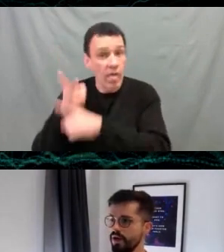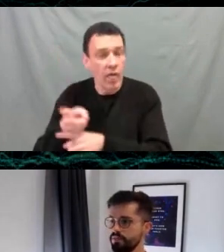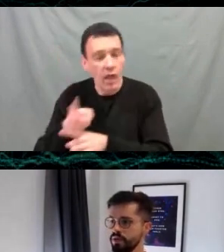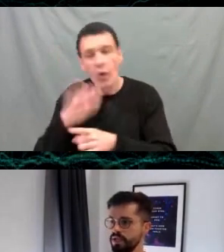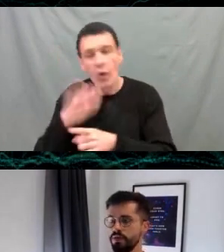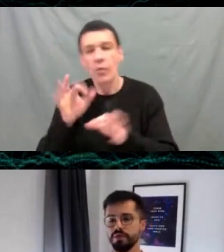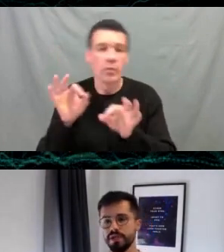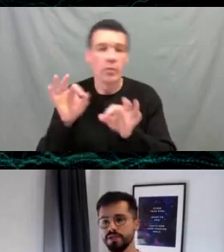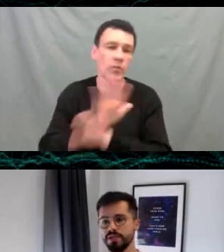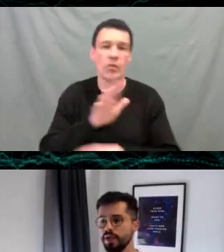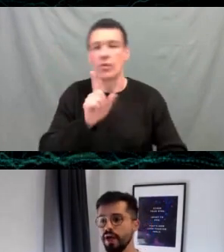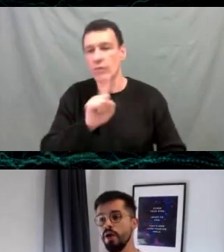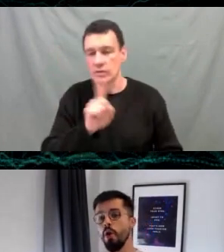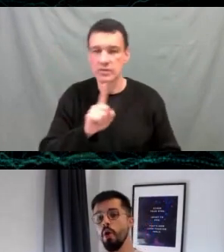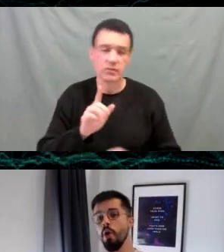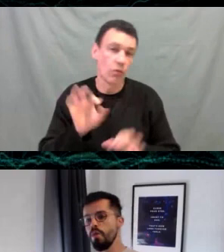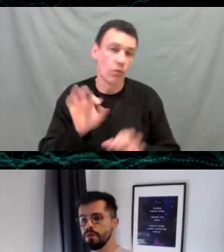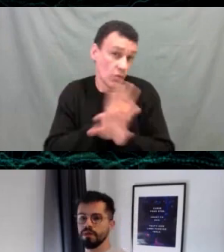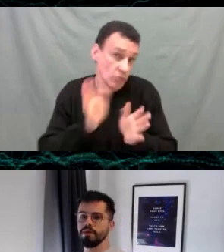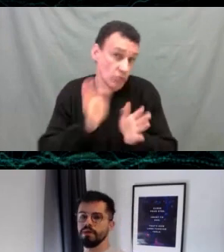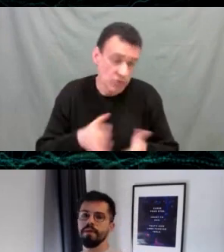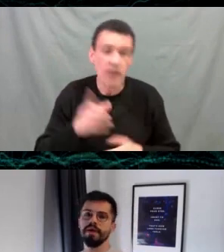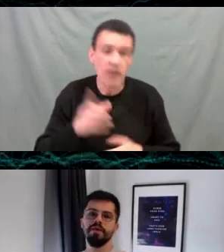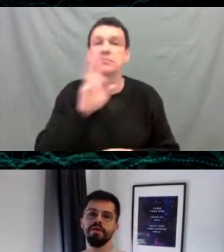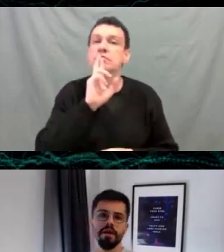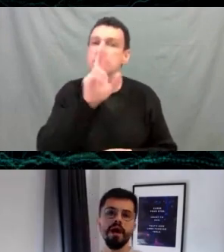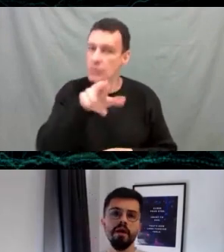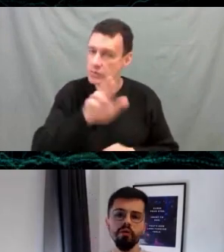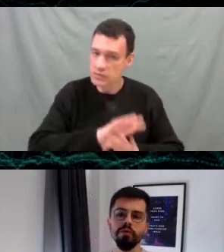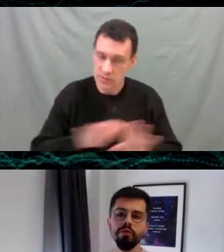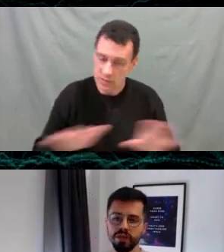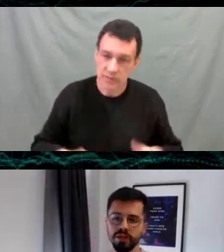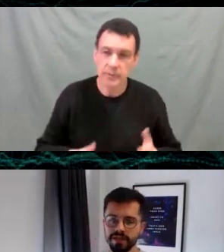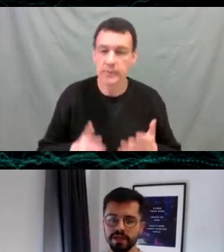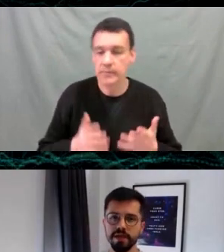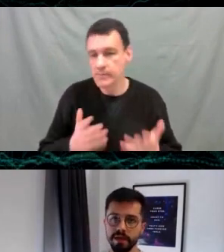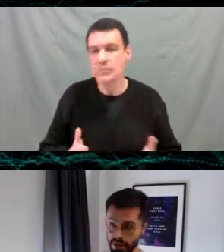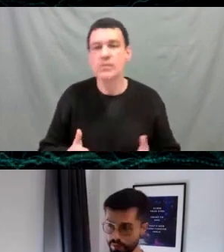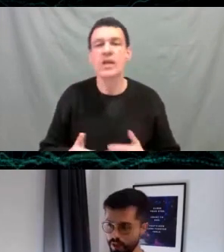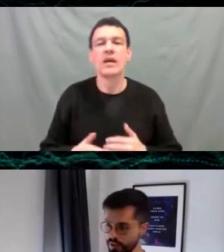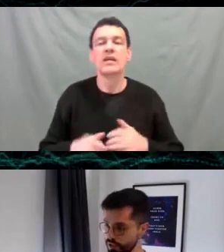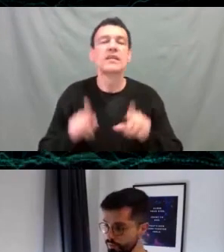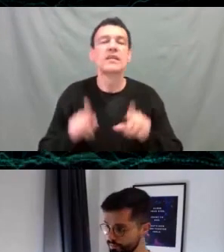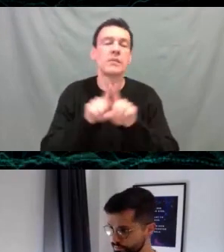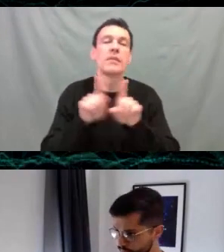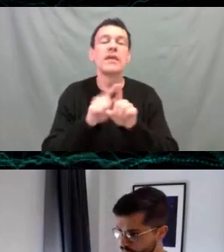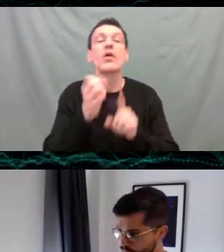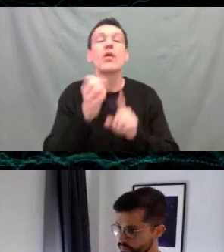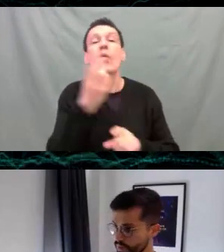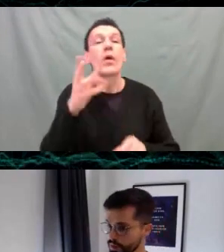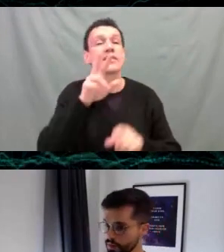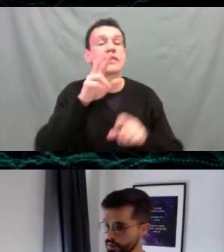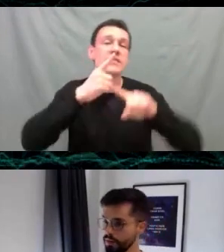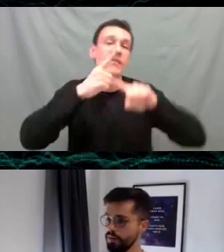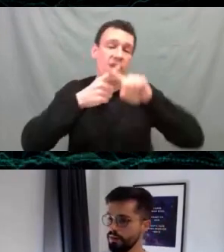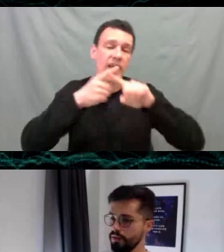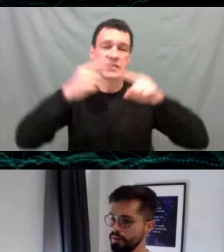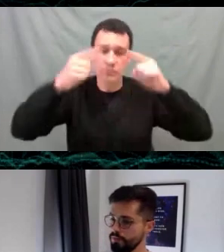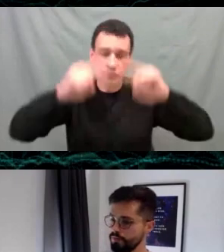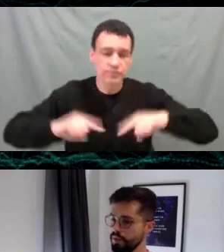próxima coisa que ele faz depois ele conseguia executar ou bater a o meu jeito mais que ele pediu